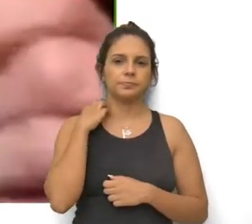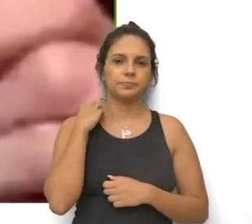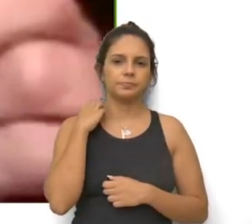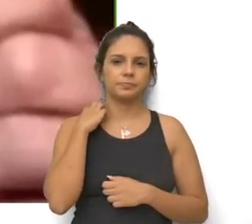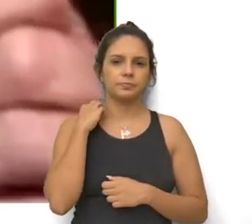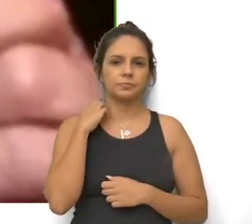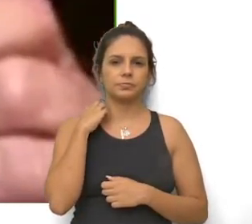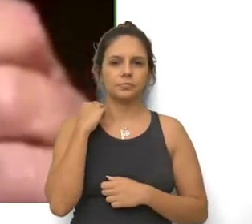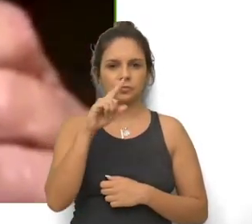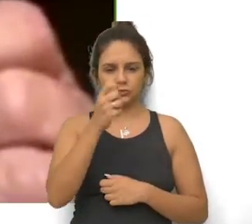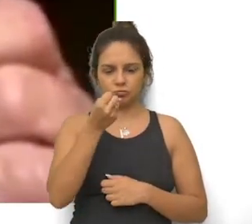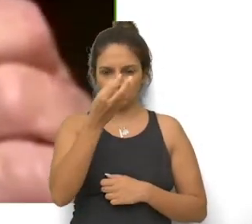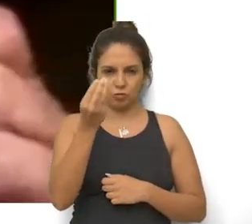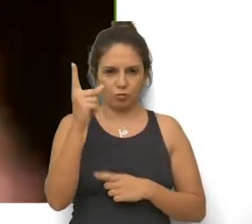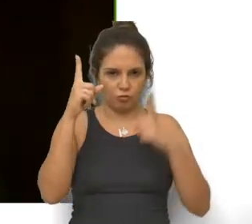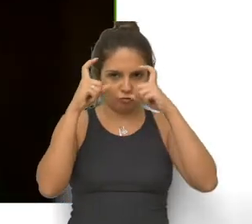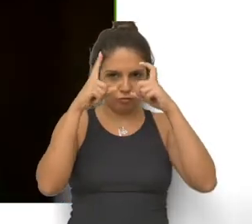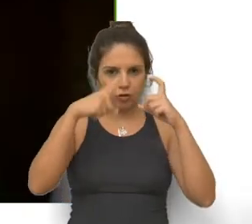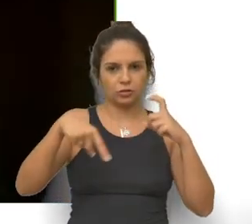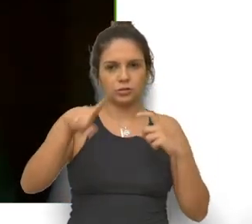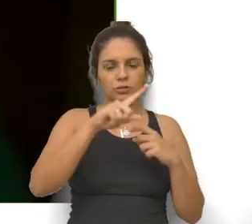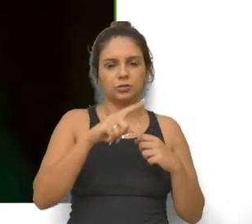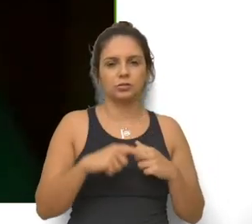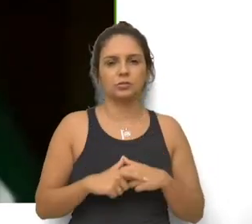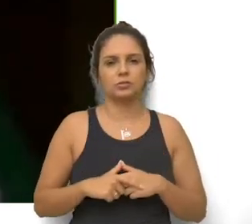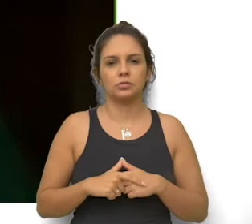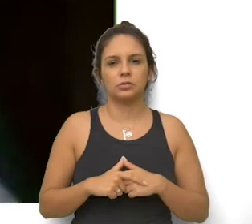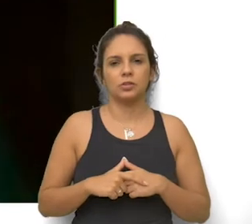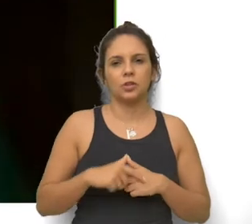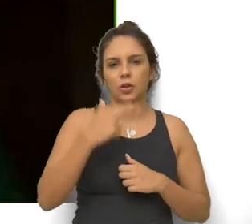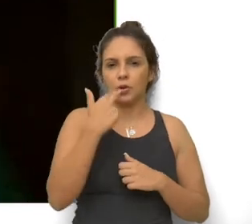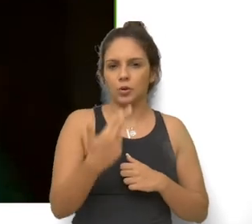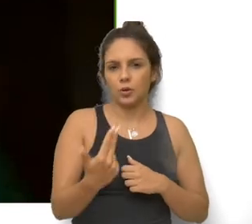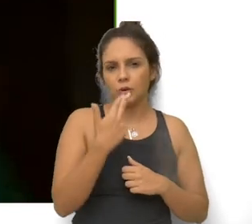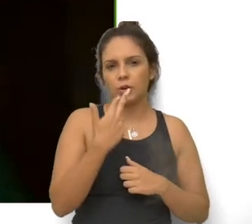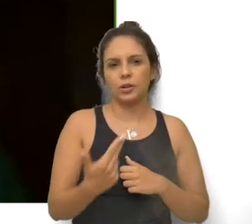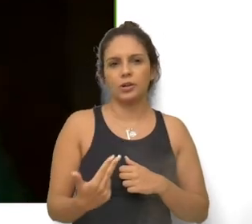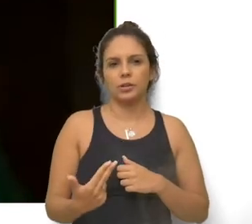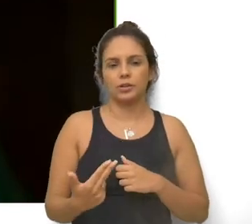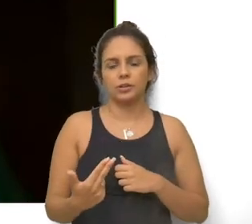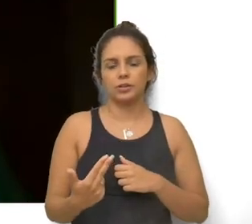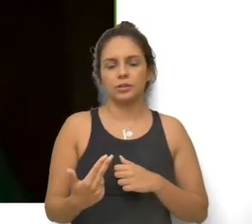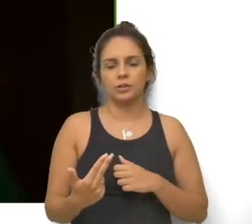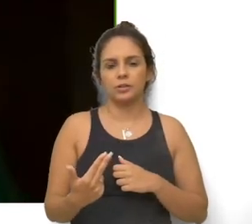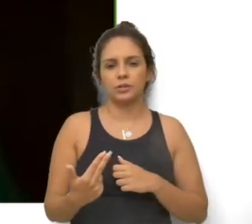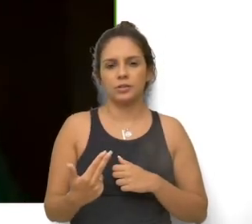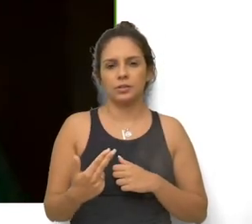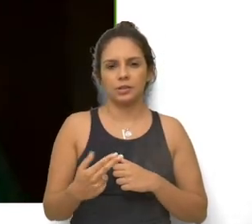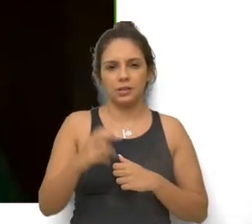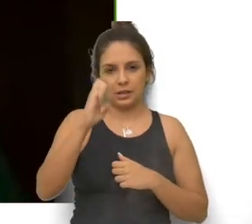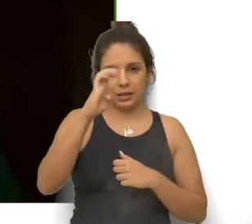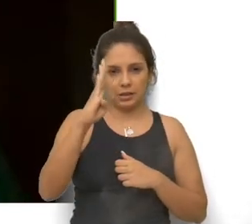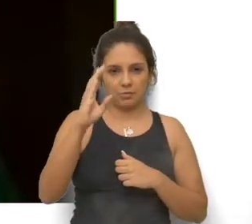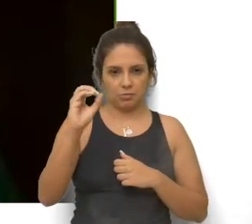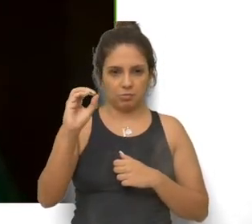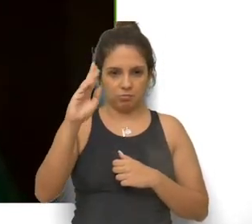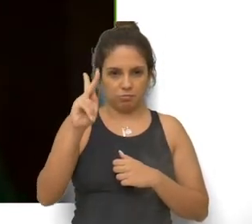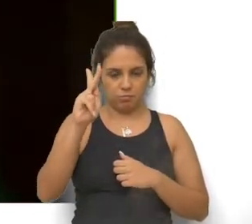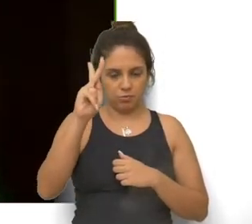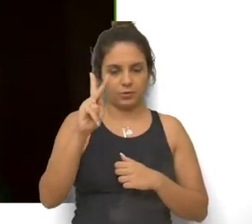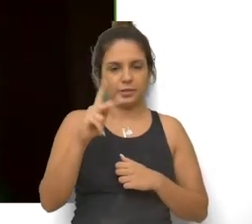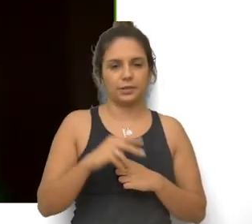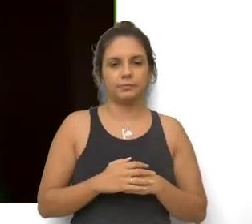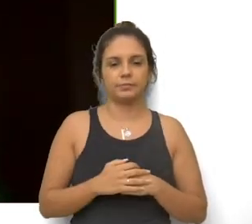Mas são várias fotos. Como eu falei, é colorido na versão em e-book e PB